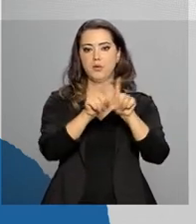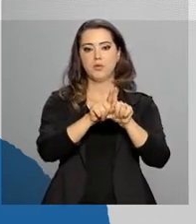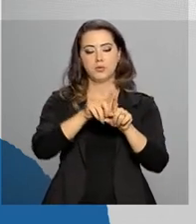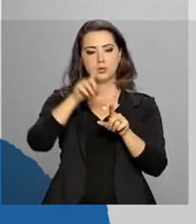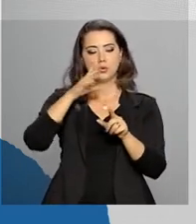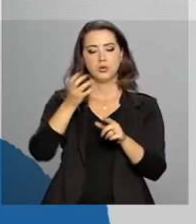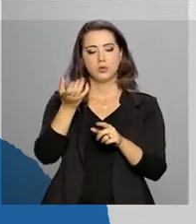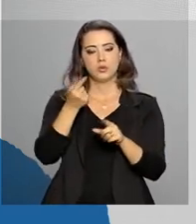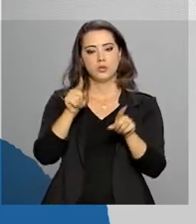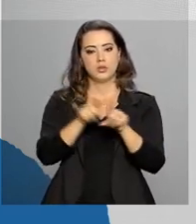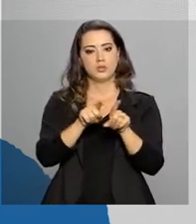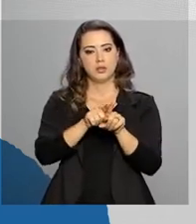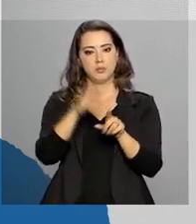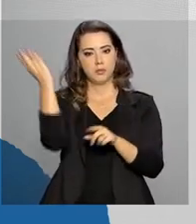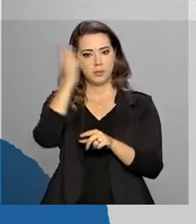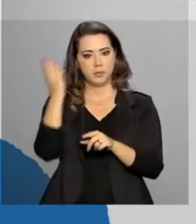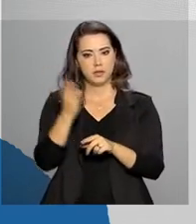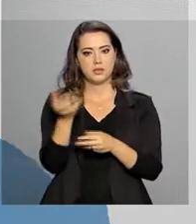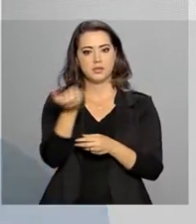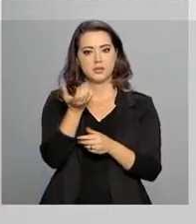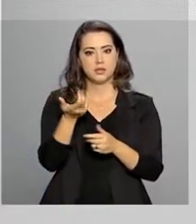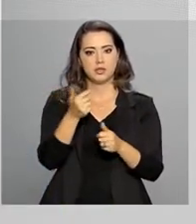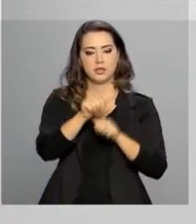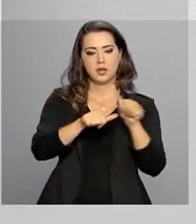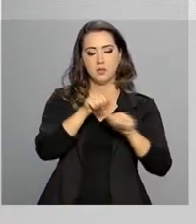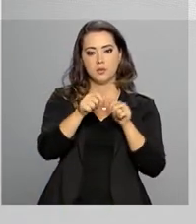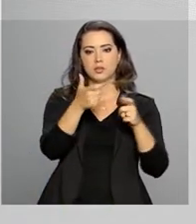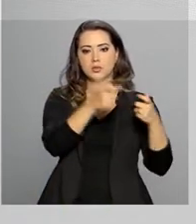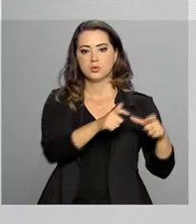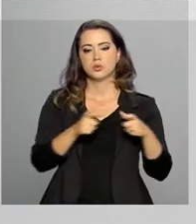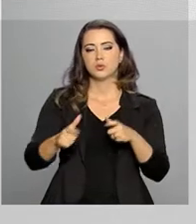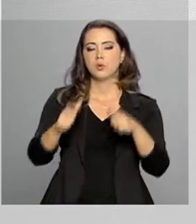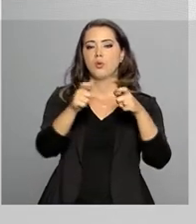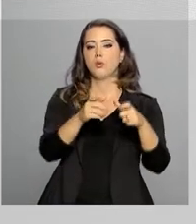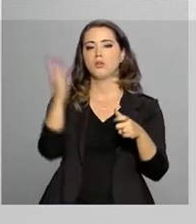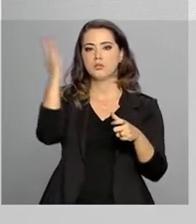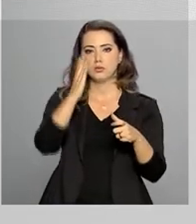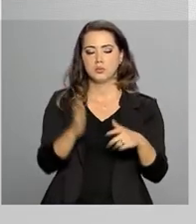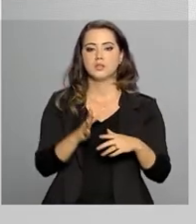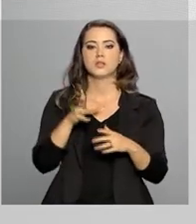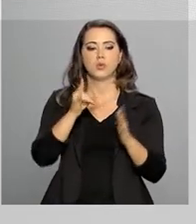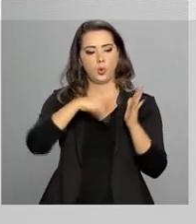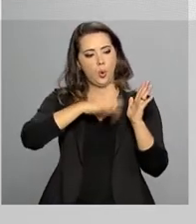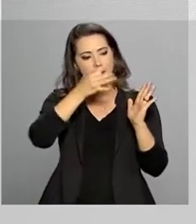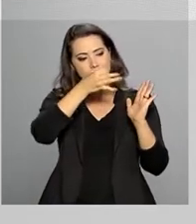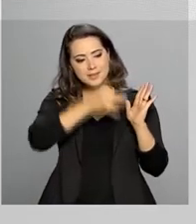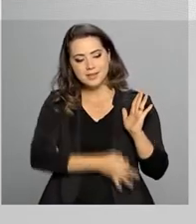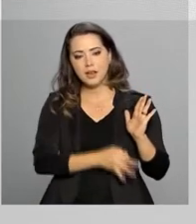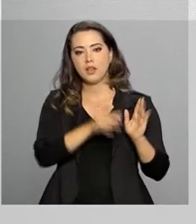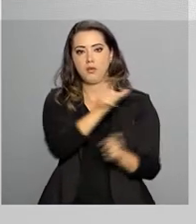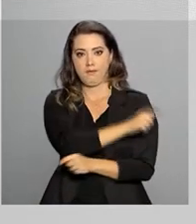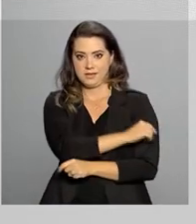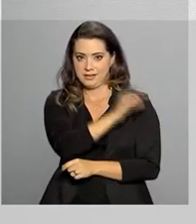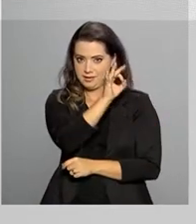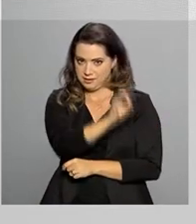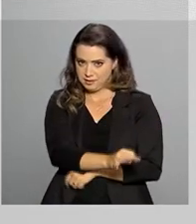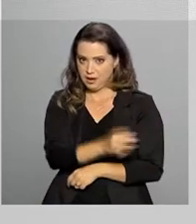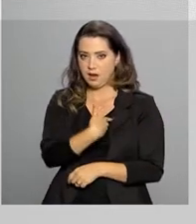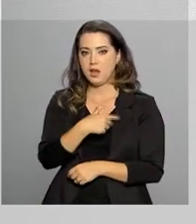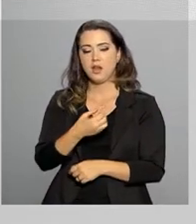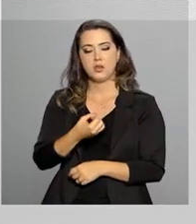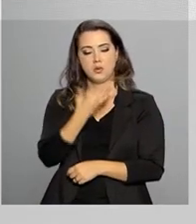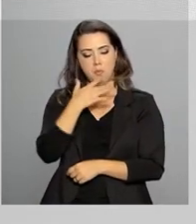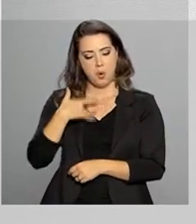a vontade de seguir para outros locais do país. Se toda a documentação estiver em dia e eles estiverem vacinados e bem